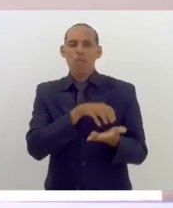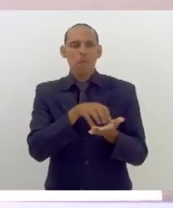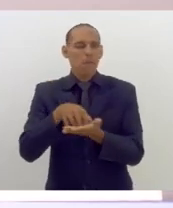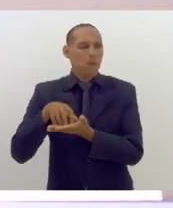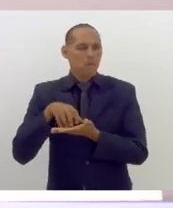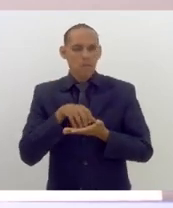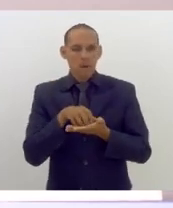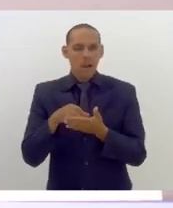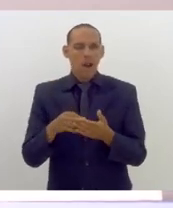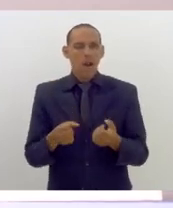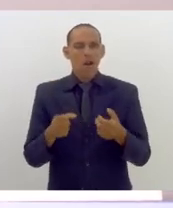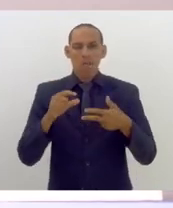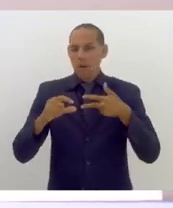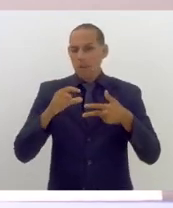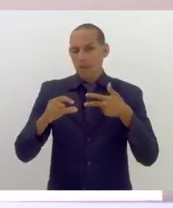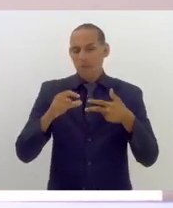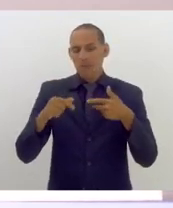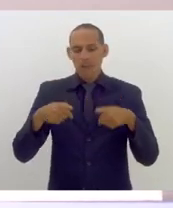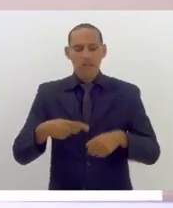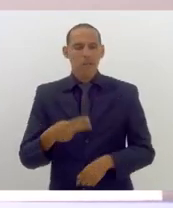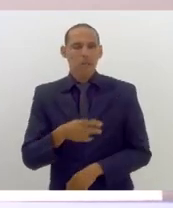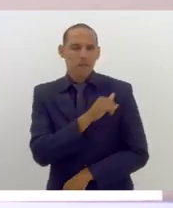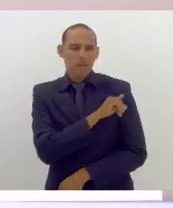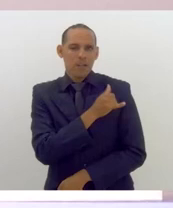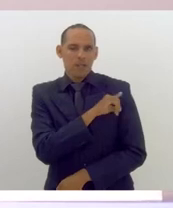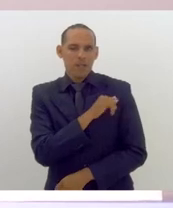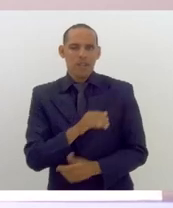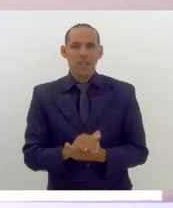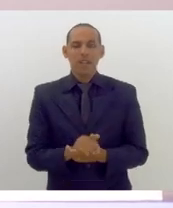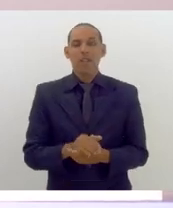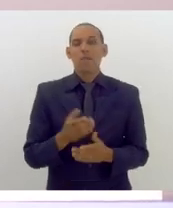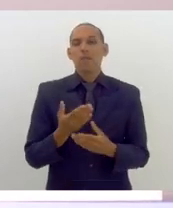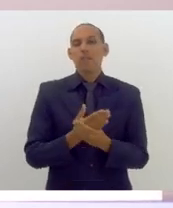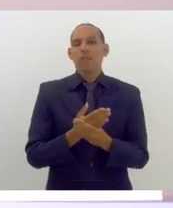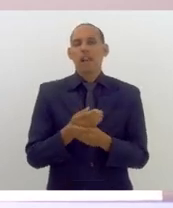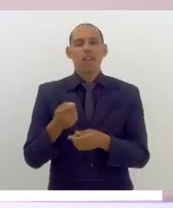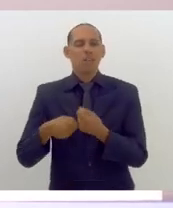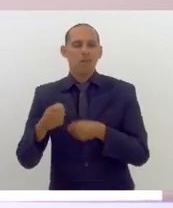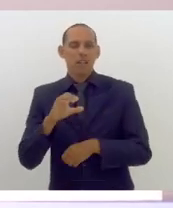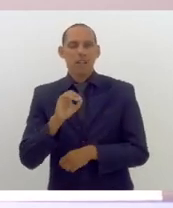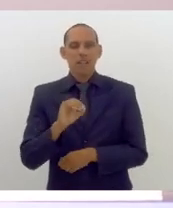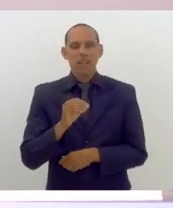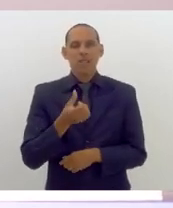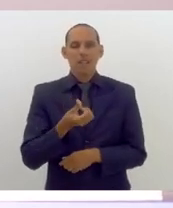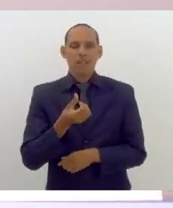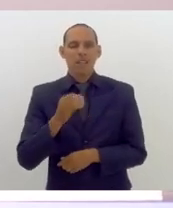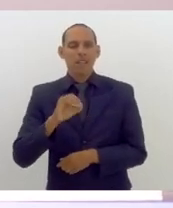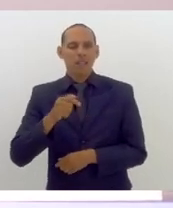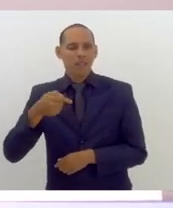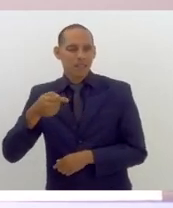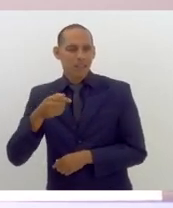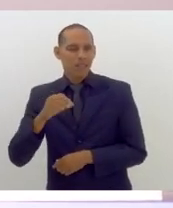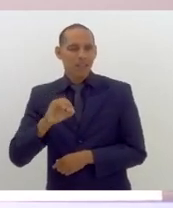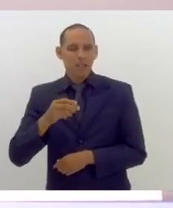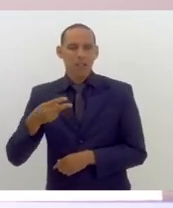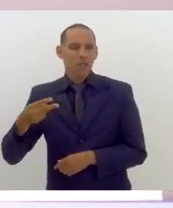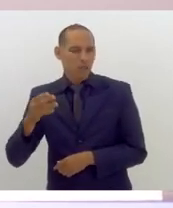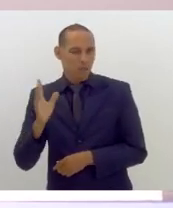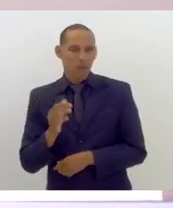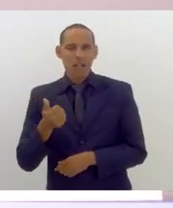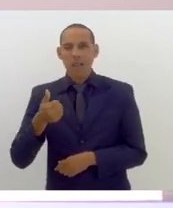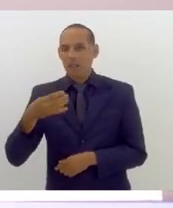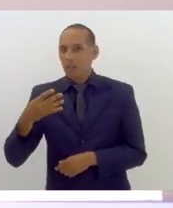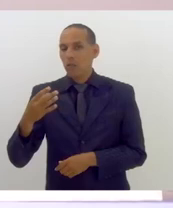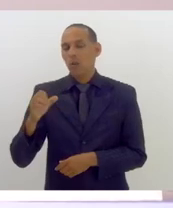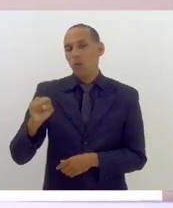de poder executivo do Estado de Janeiro no bojo do processo administrativo 607 002/ 0 14 7 8